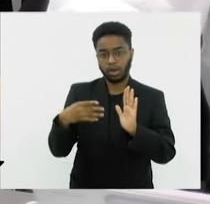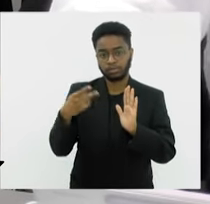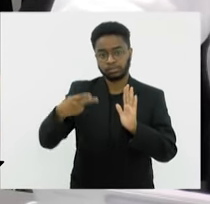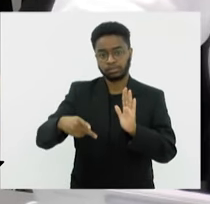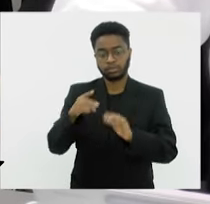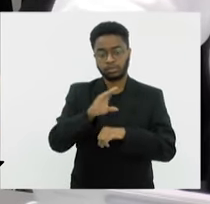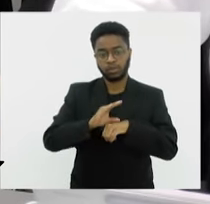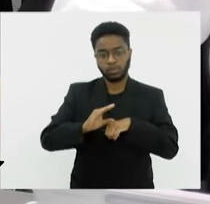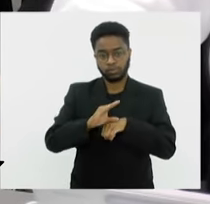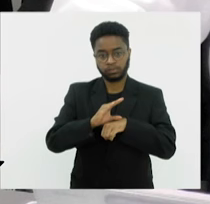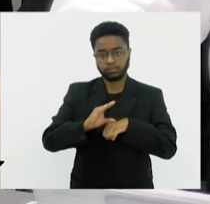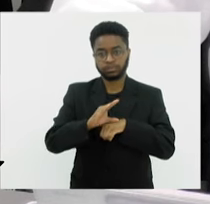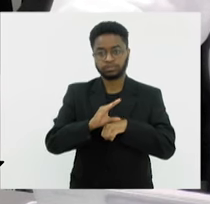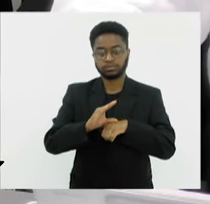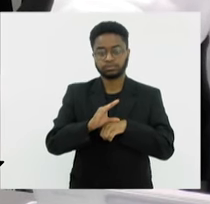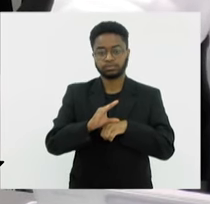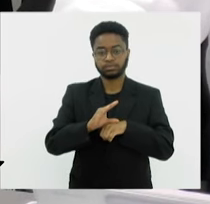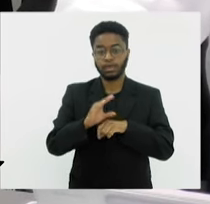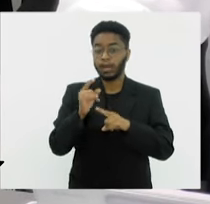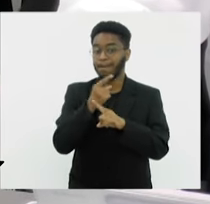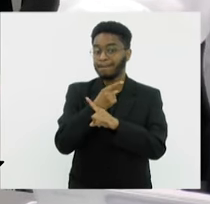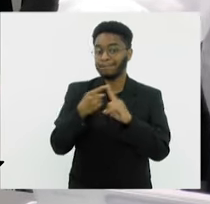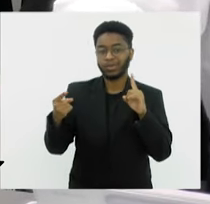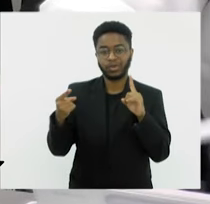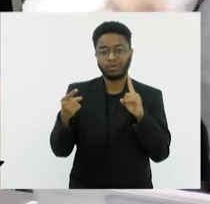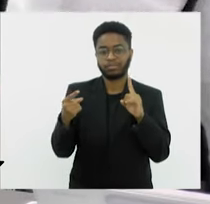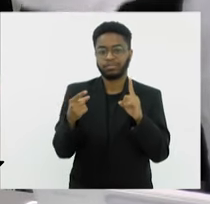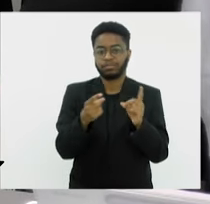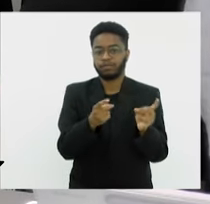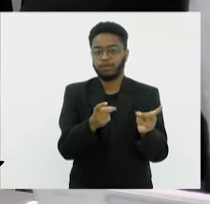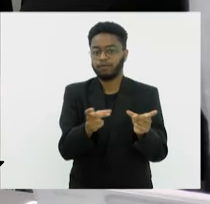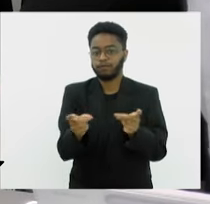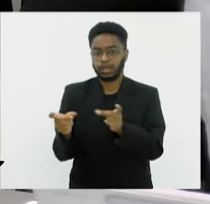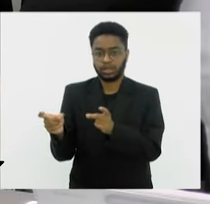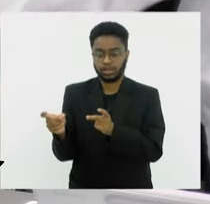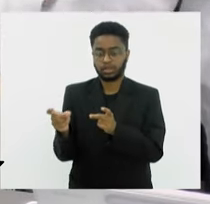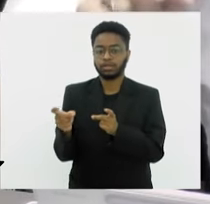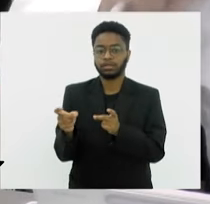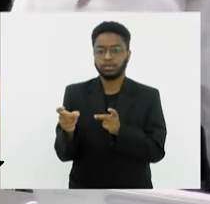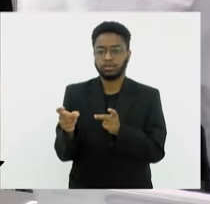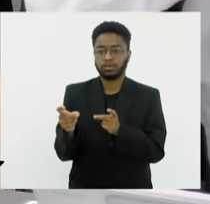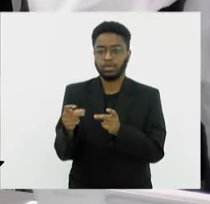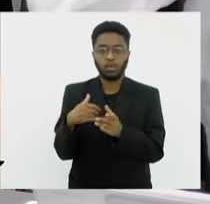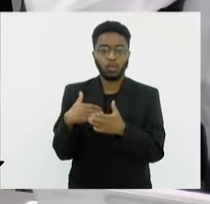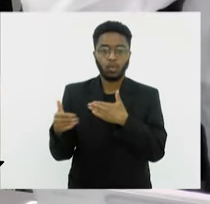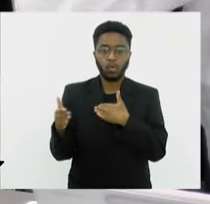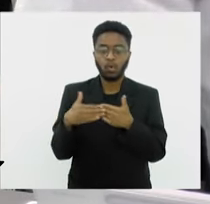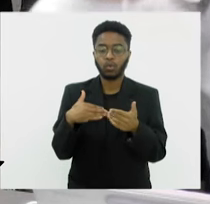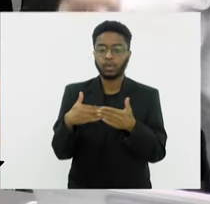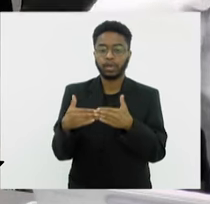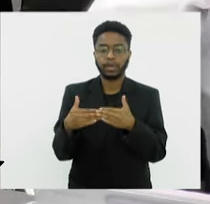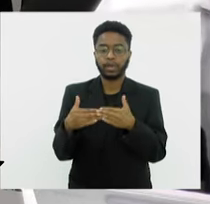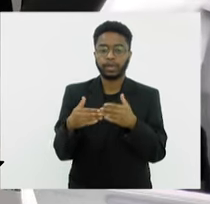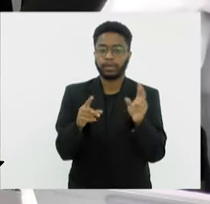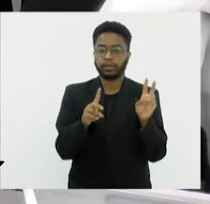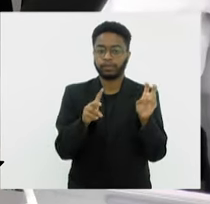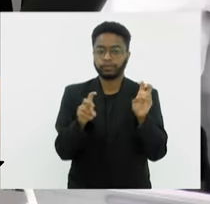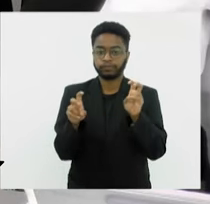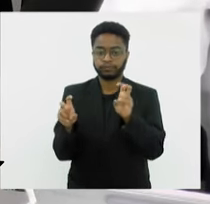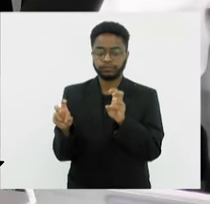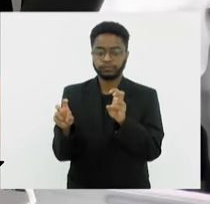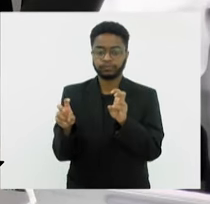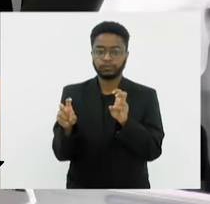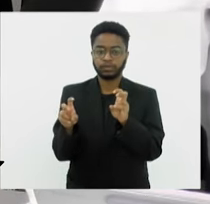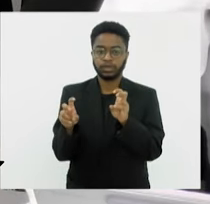da República, ele proíbe a comercialização, que seja dada qualquer contrapartida